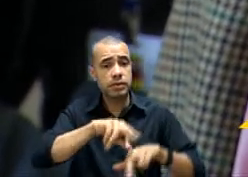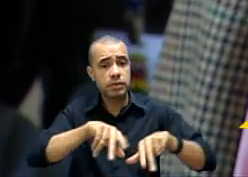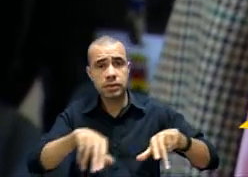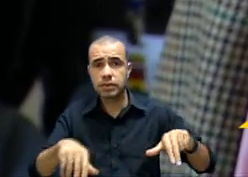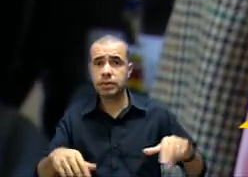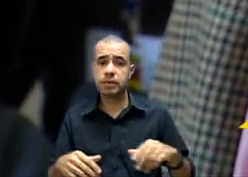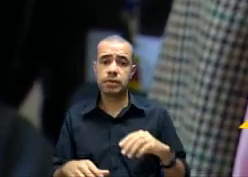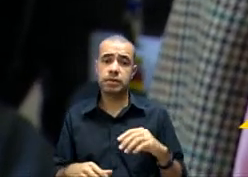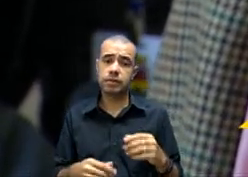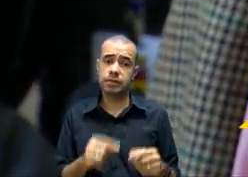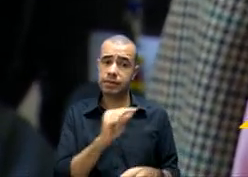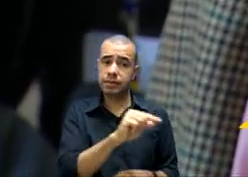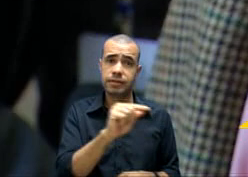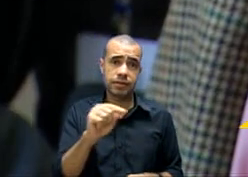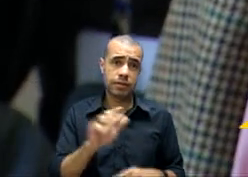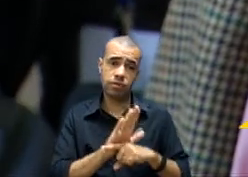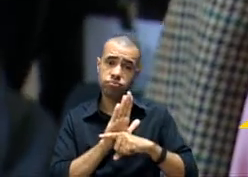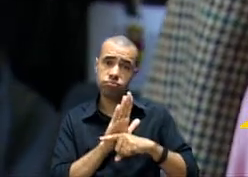matas ciliares